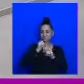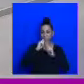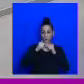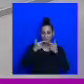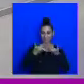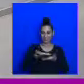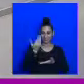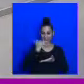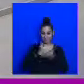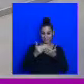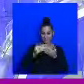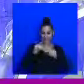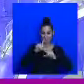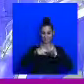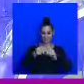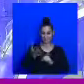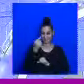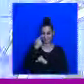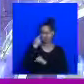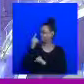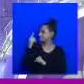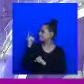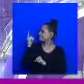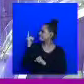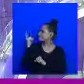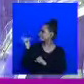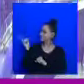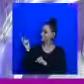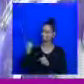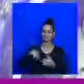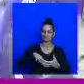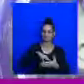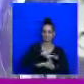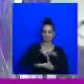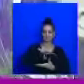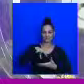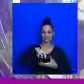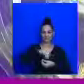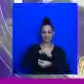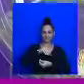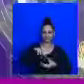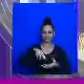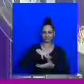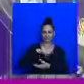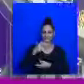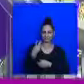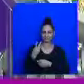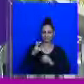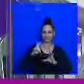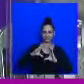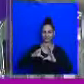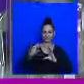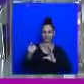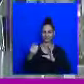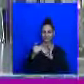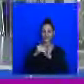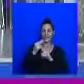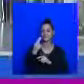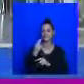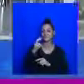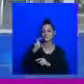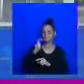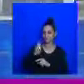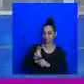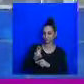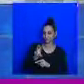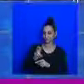sorteio vai começar. Vamos lá, bolas posicionadas. Valendo! Globo carregado, embaralhando 25 bolas numeradas de 0